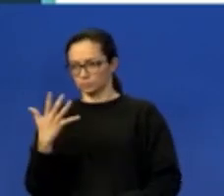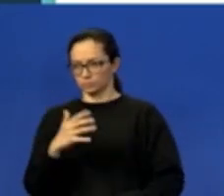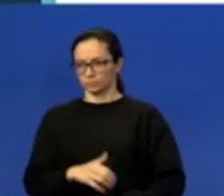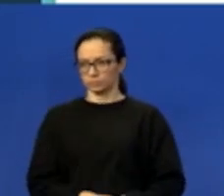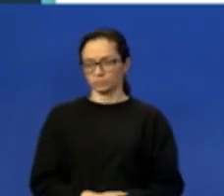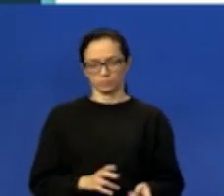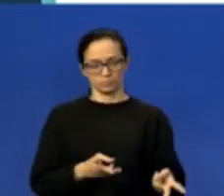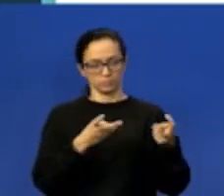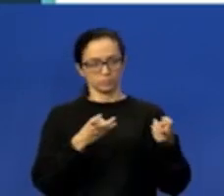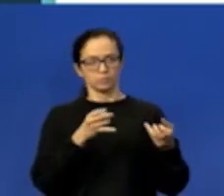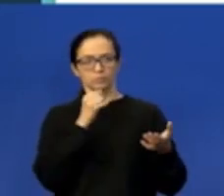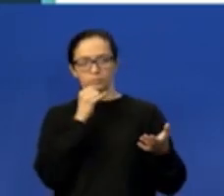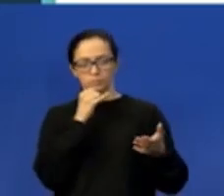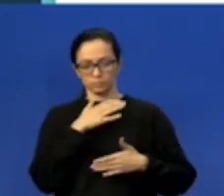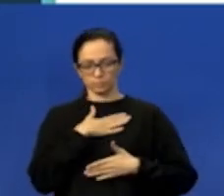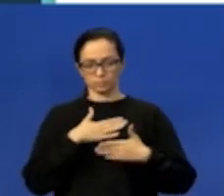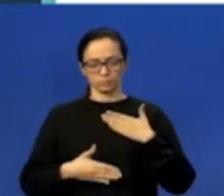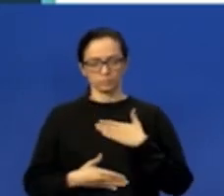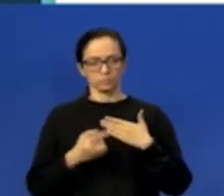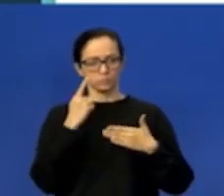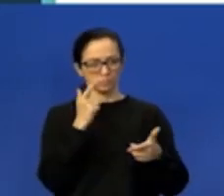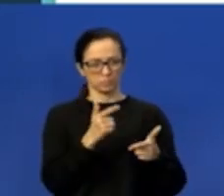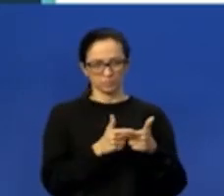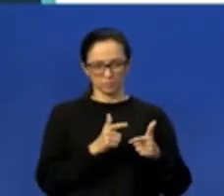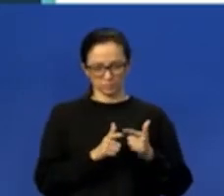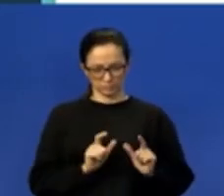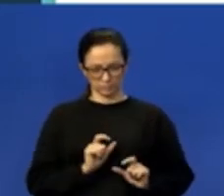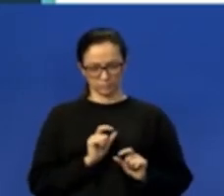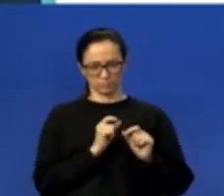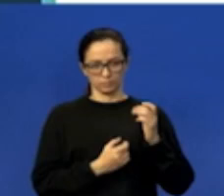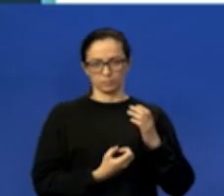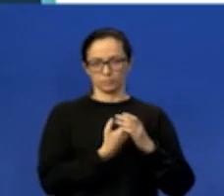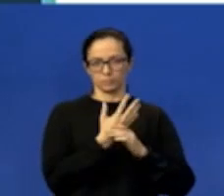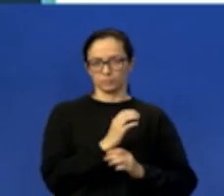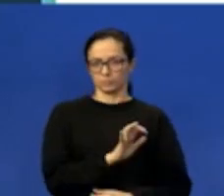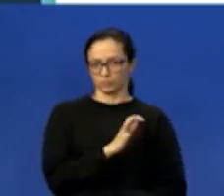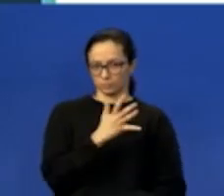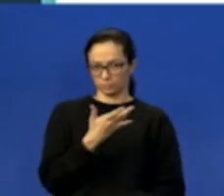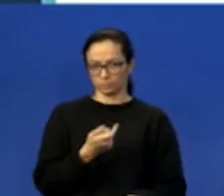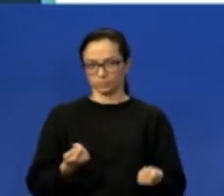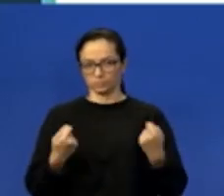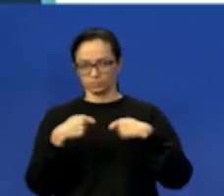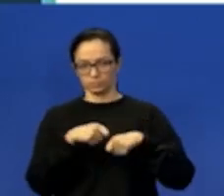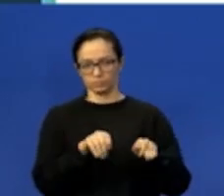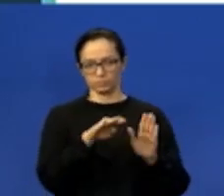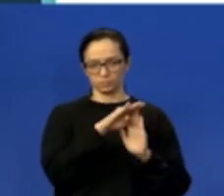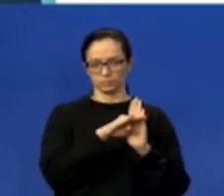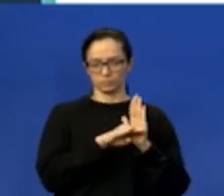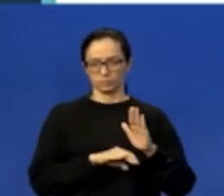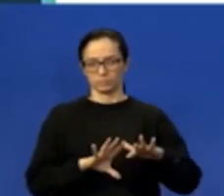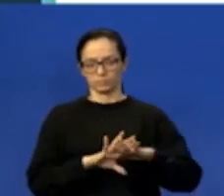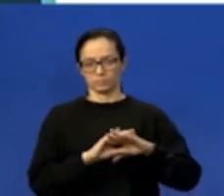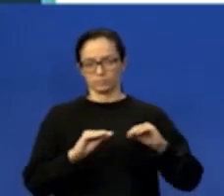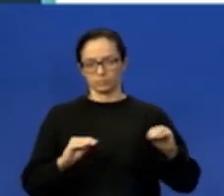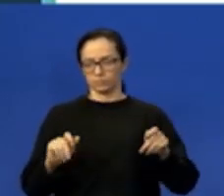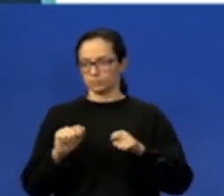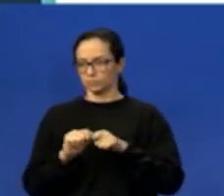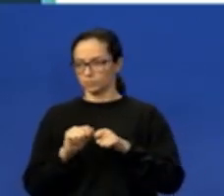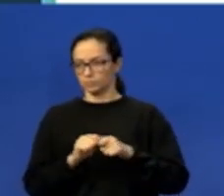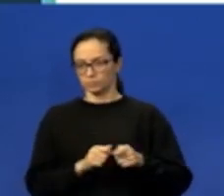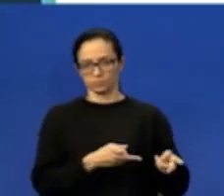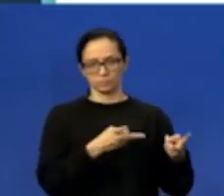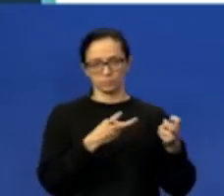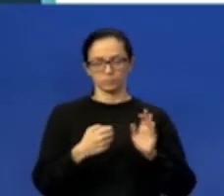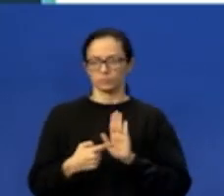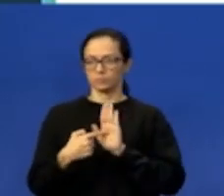nosso corpo, quando frente a algum machucado, alguma ferida e que precisa de processos de cicatrização, a principal célula